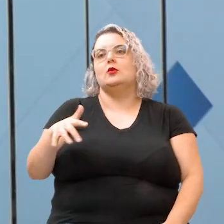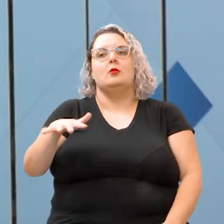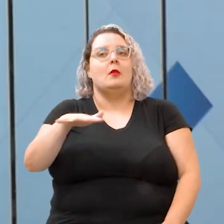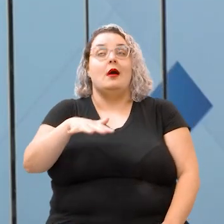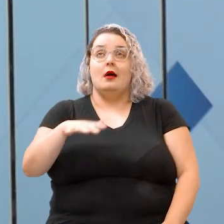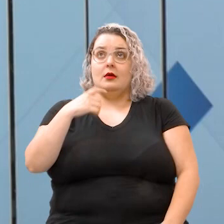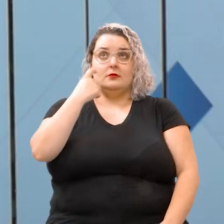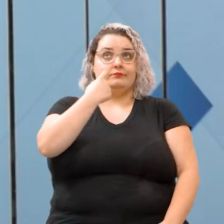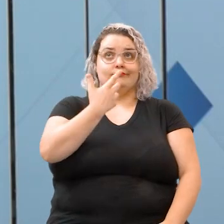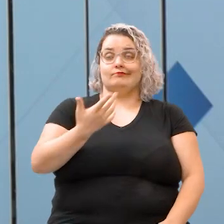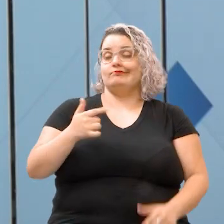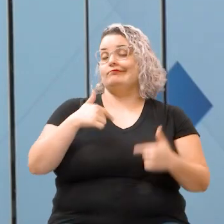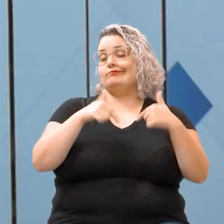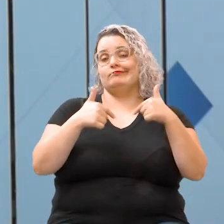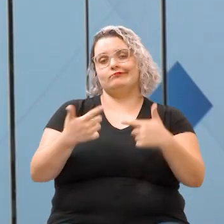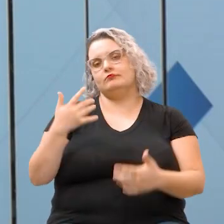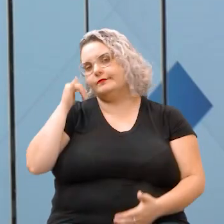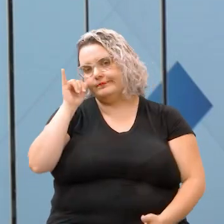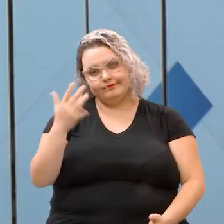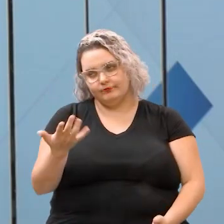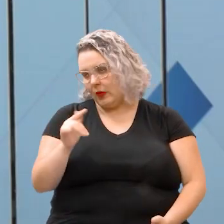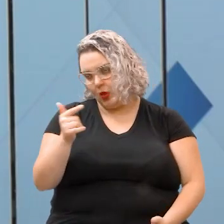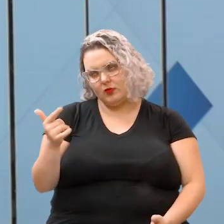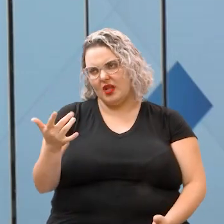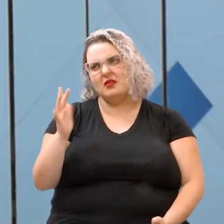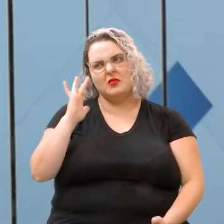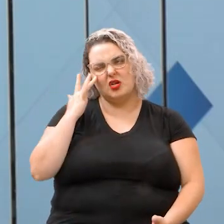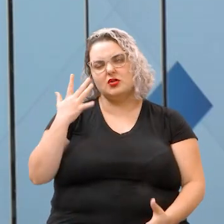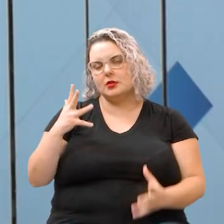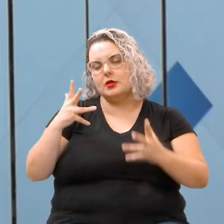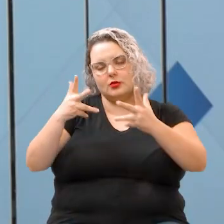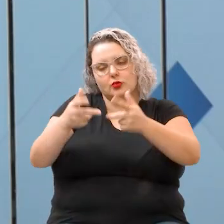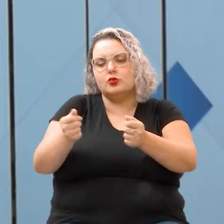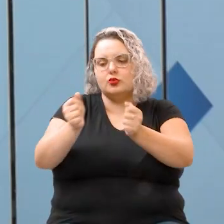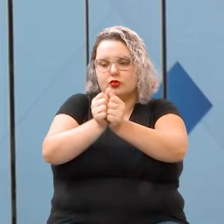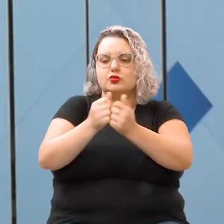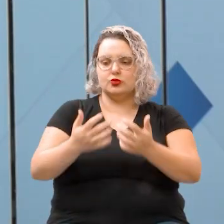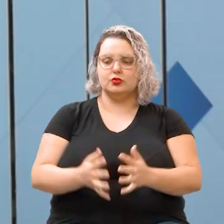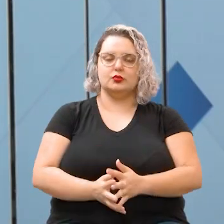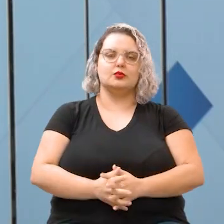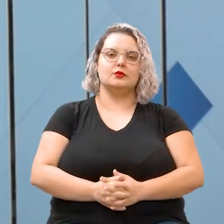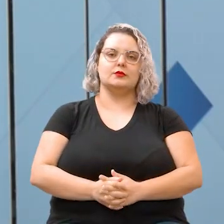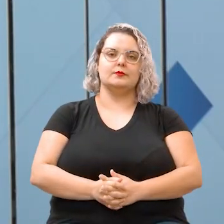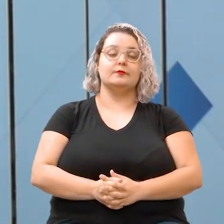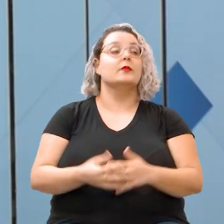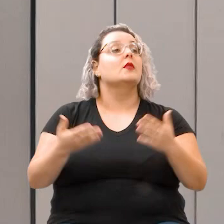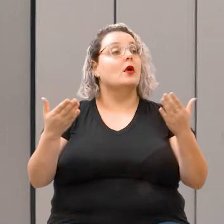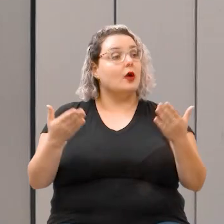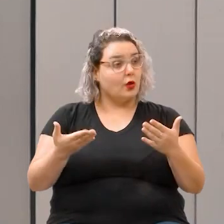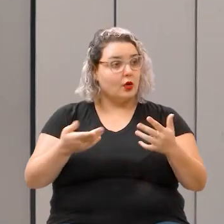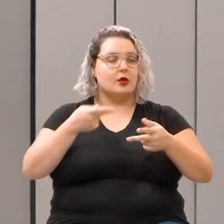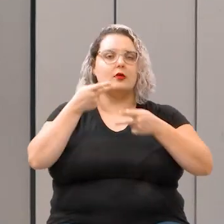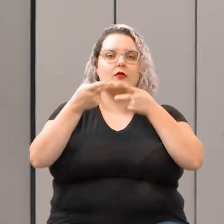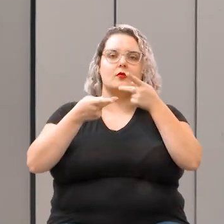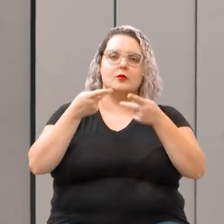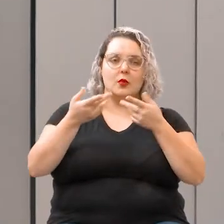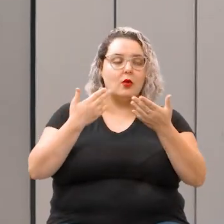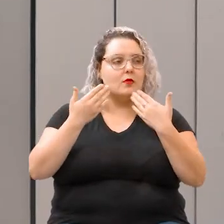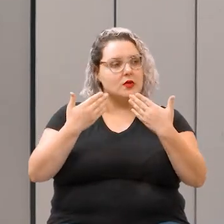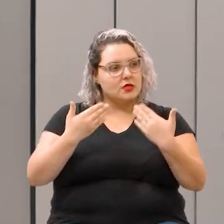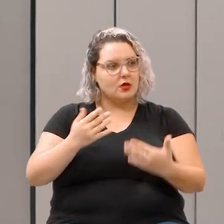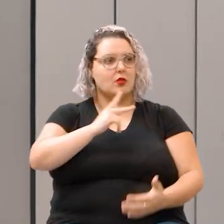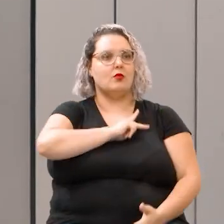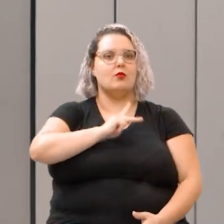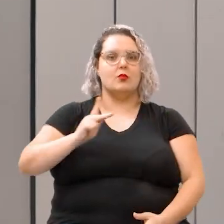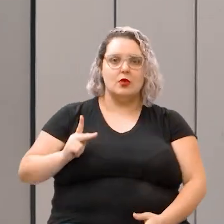da odontologia que a gente não trabalhe a prevenção, né, acho que a gente trabalha juntos. Agora, então, nós vamos falar com o presidente da Comissão